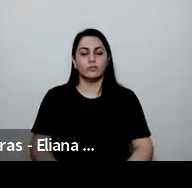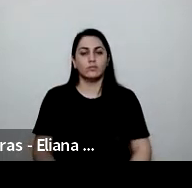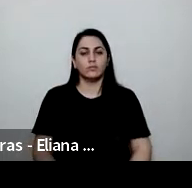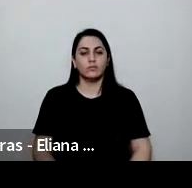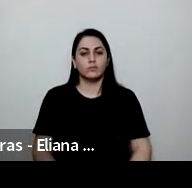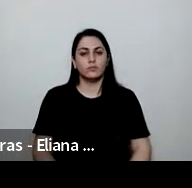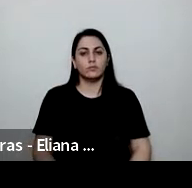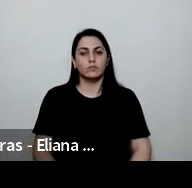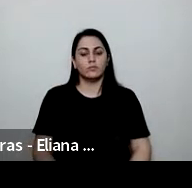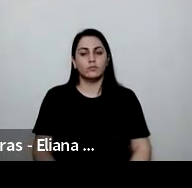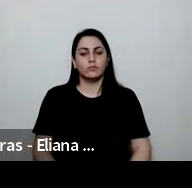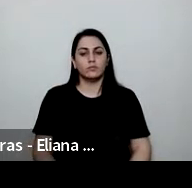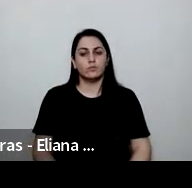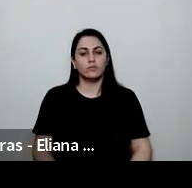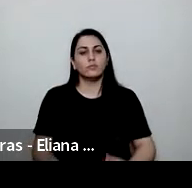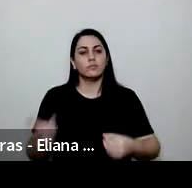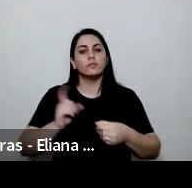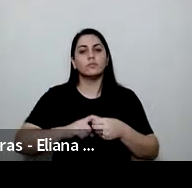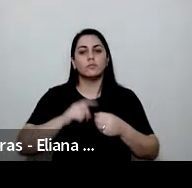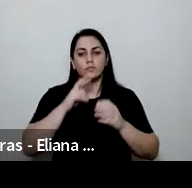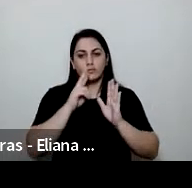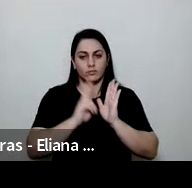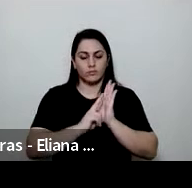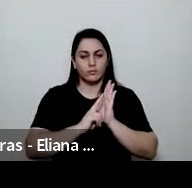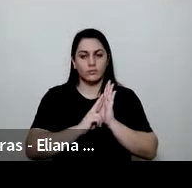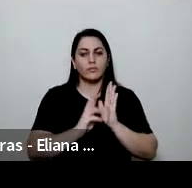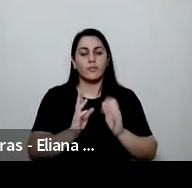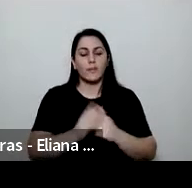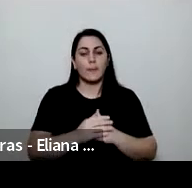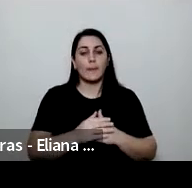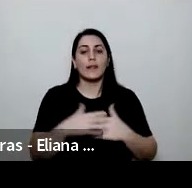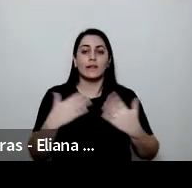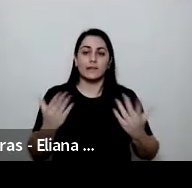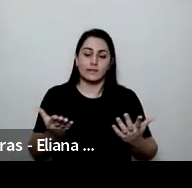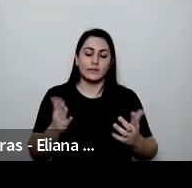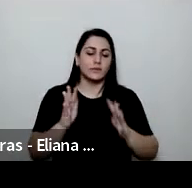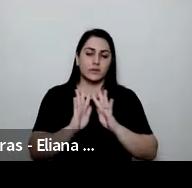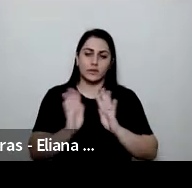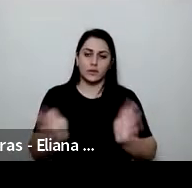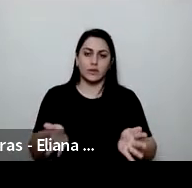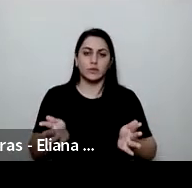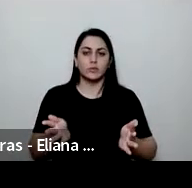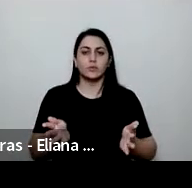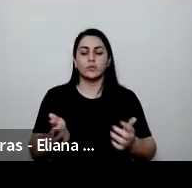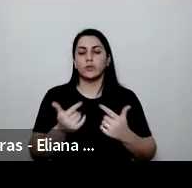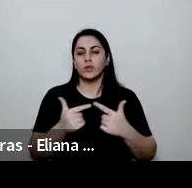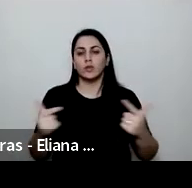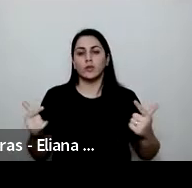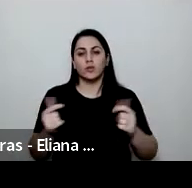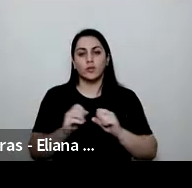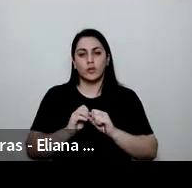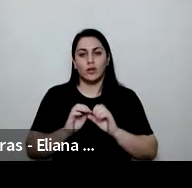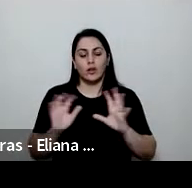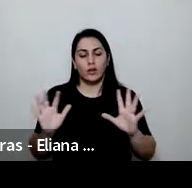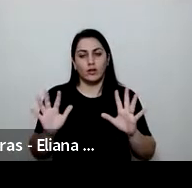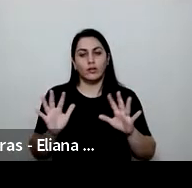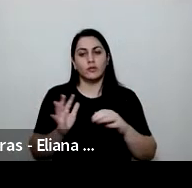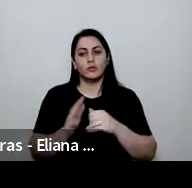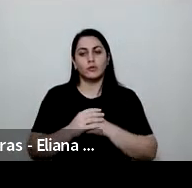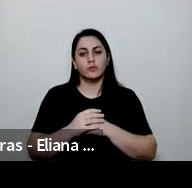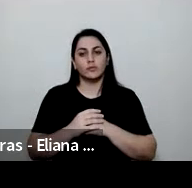o levou a palavra se o relator a presidente a questão é simples não ficou demonstrado aqui